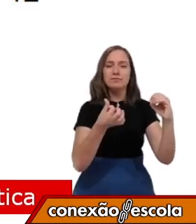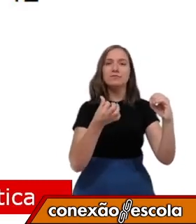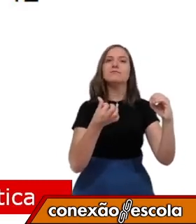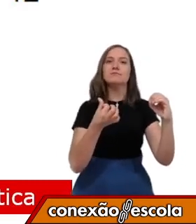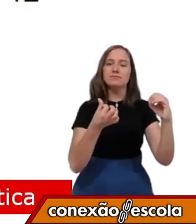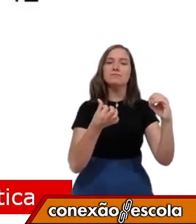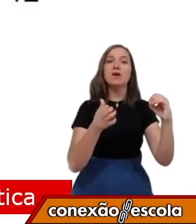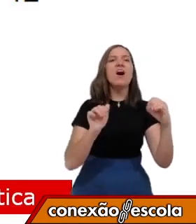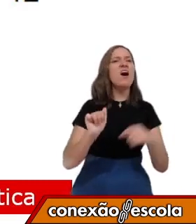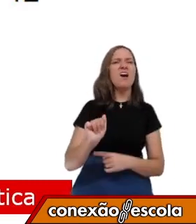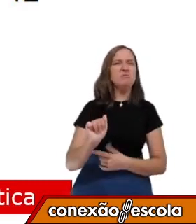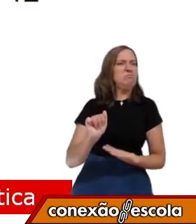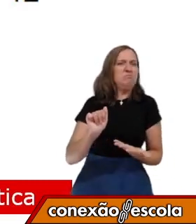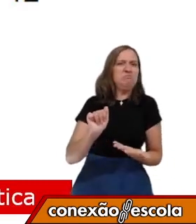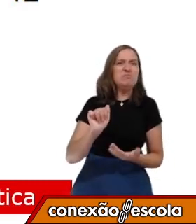um número